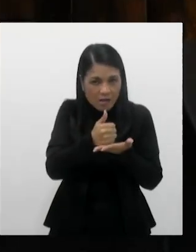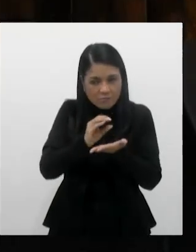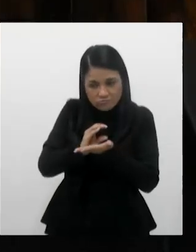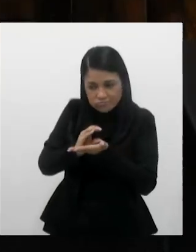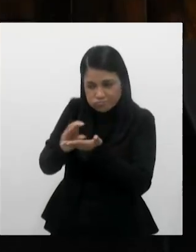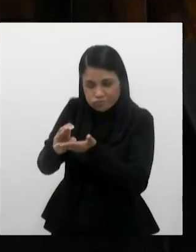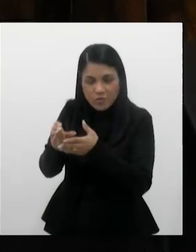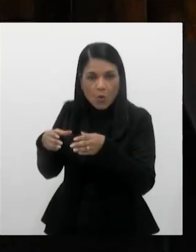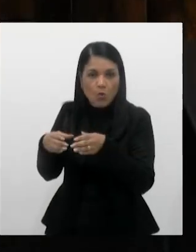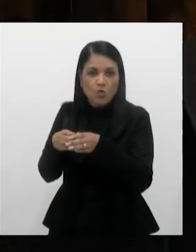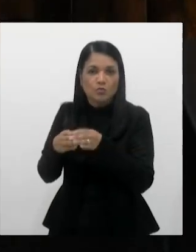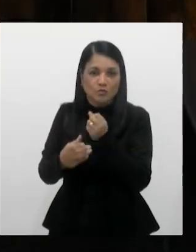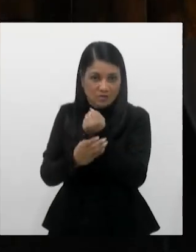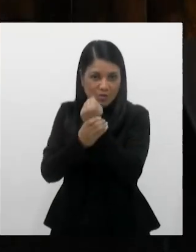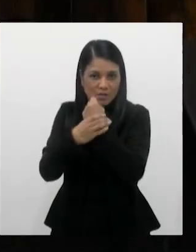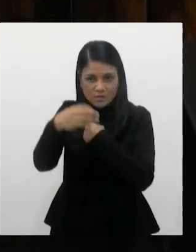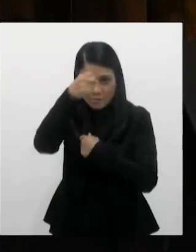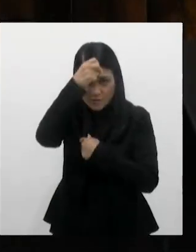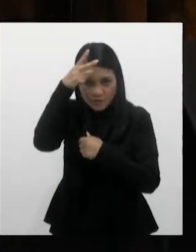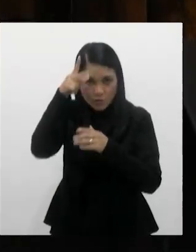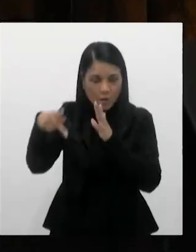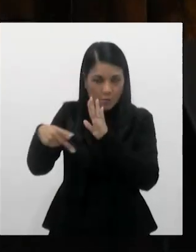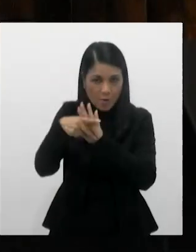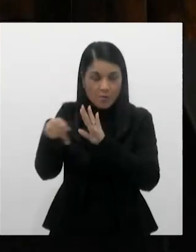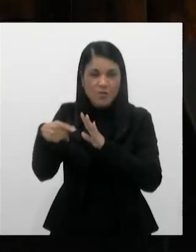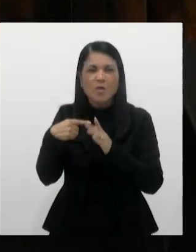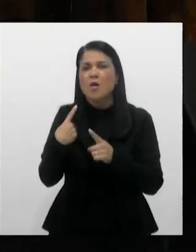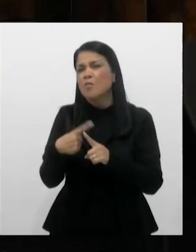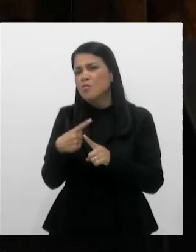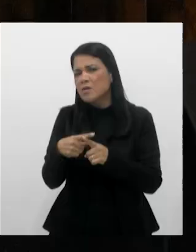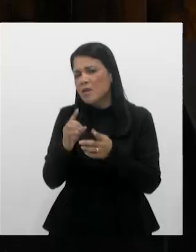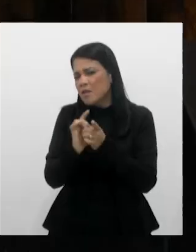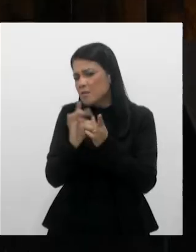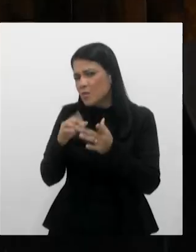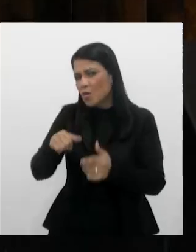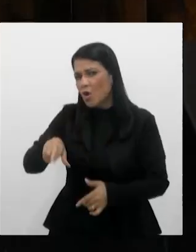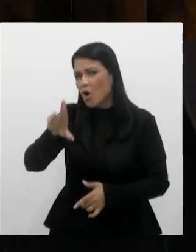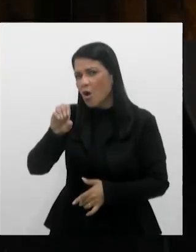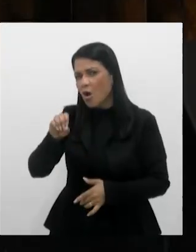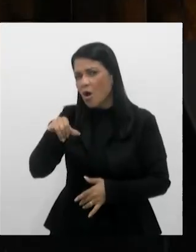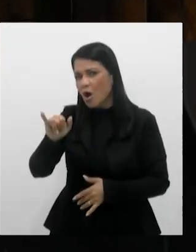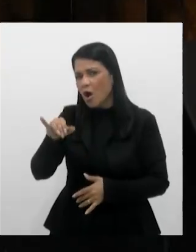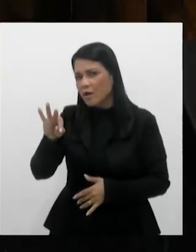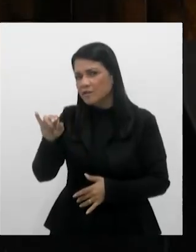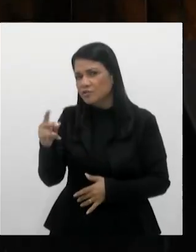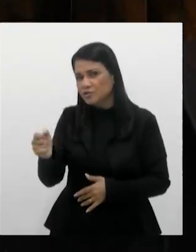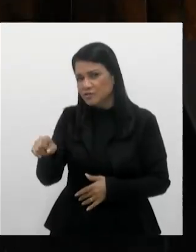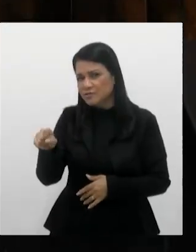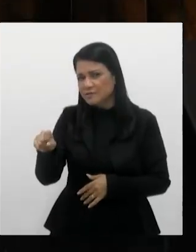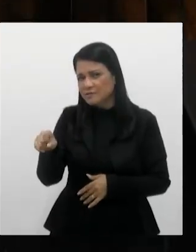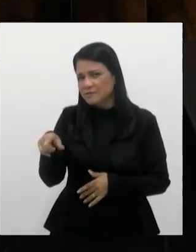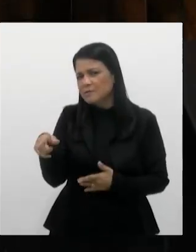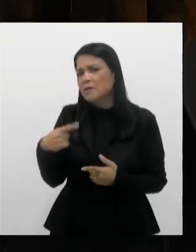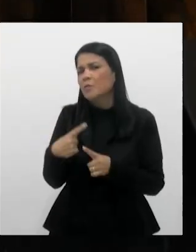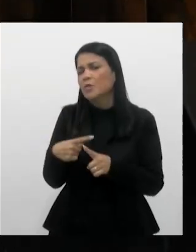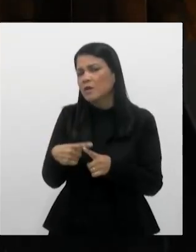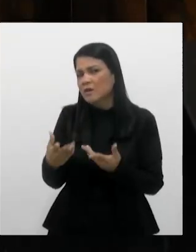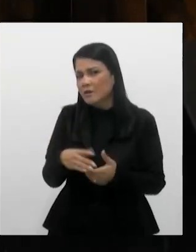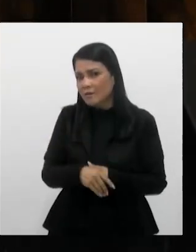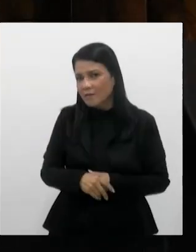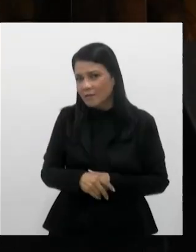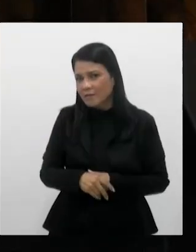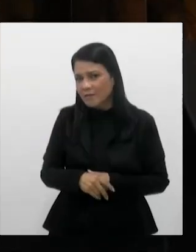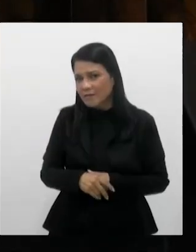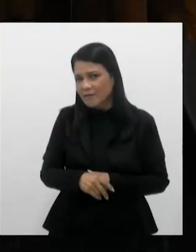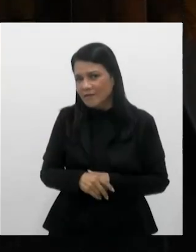Segurança, né? Por que ele abriu mão dos royalties de petróleo? Ele abriu mão do percentual dos royalties de petróleo. Sabe por quê, presidente? Não